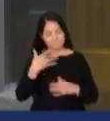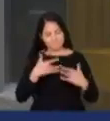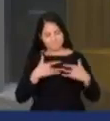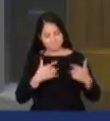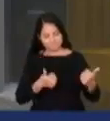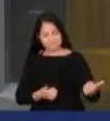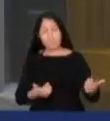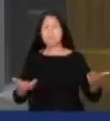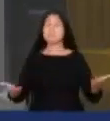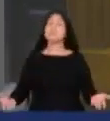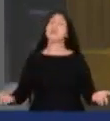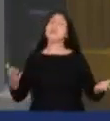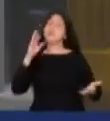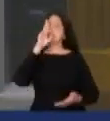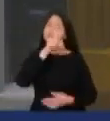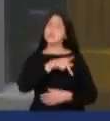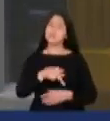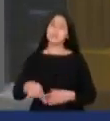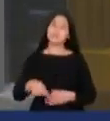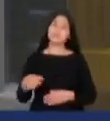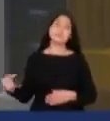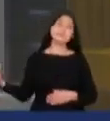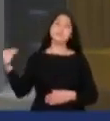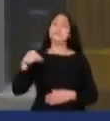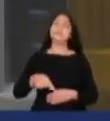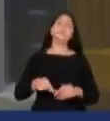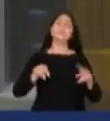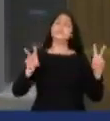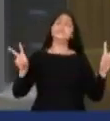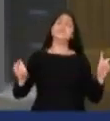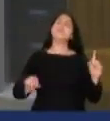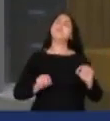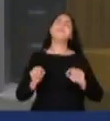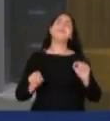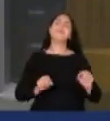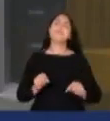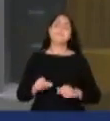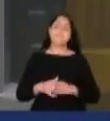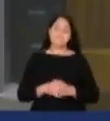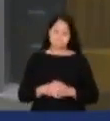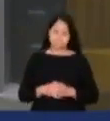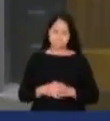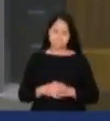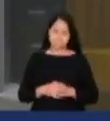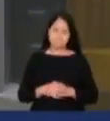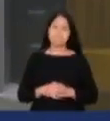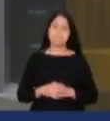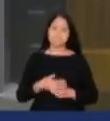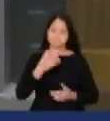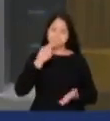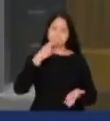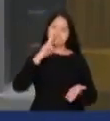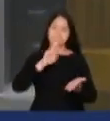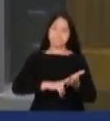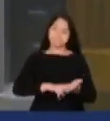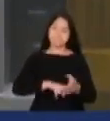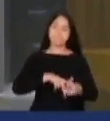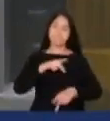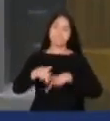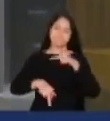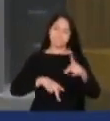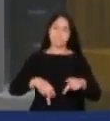Senhor presidente, o meu assunto hoje aqui é a carta às brasileiras e aos brasileiros em defesa do